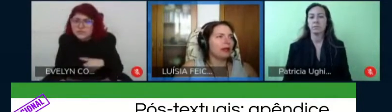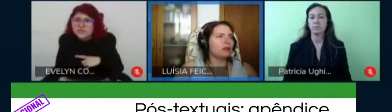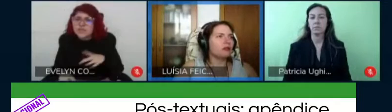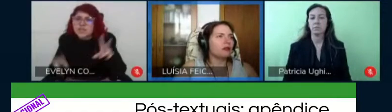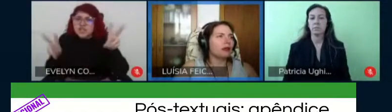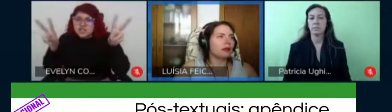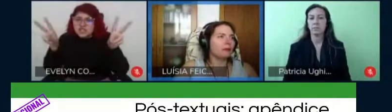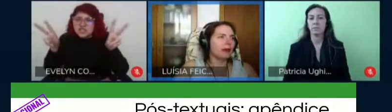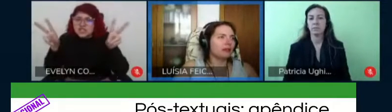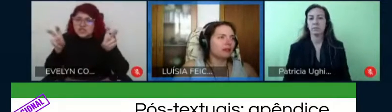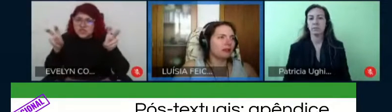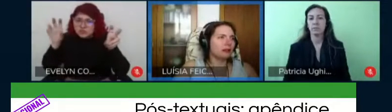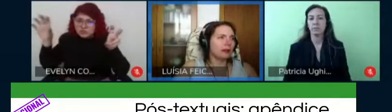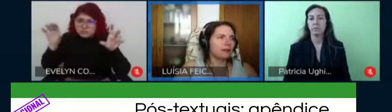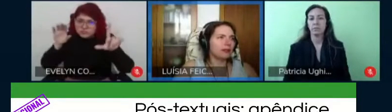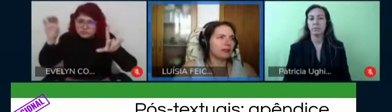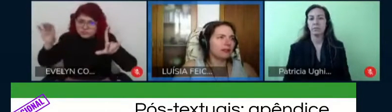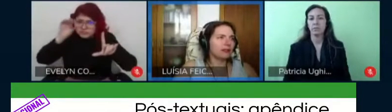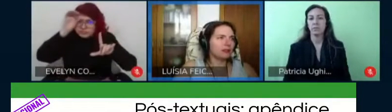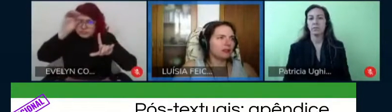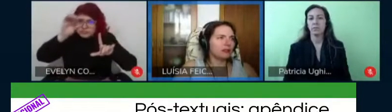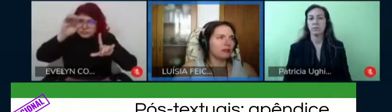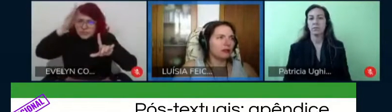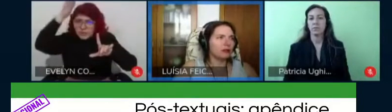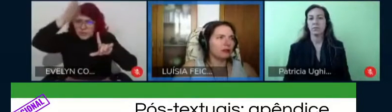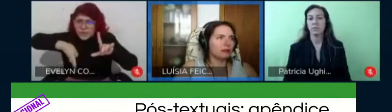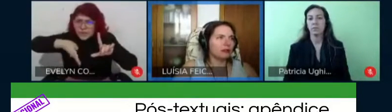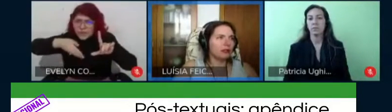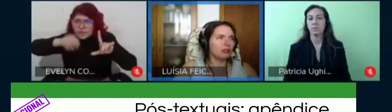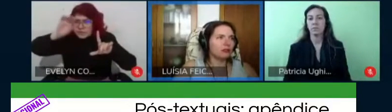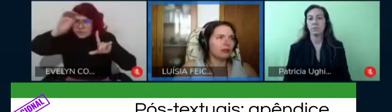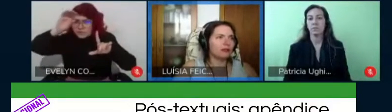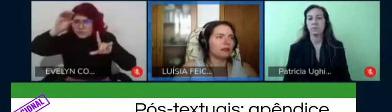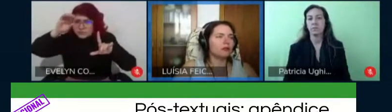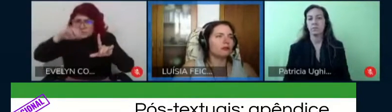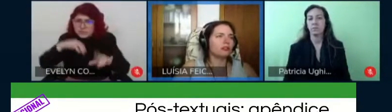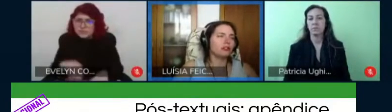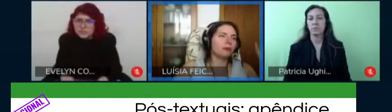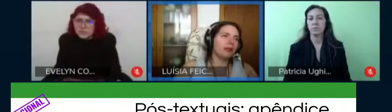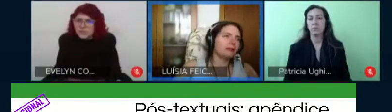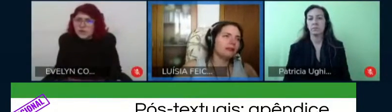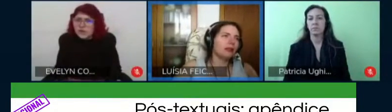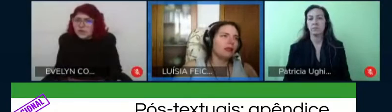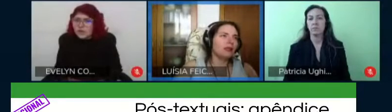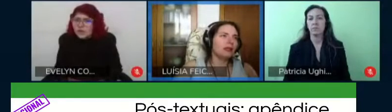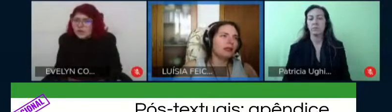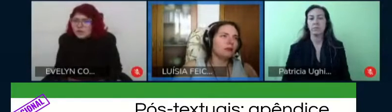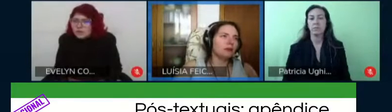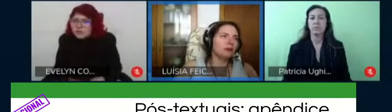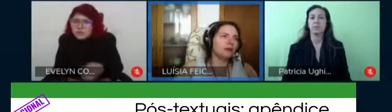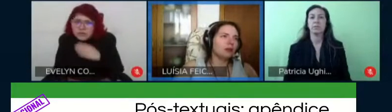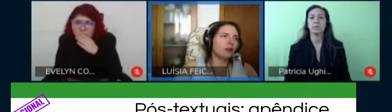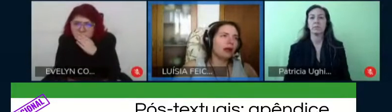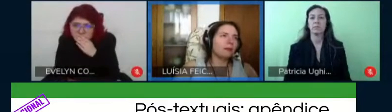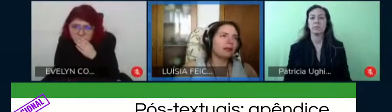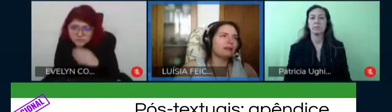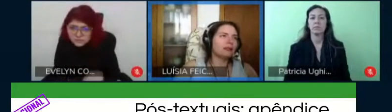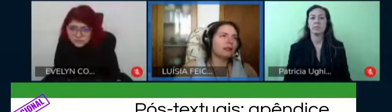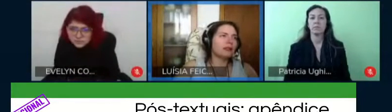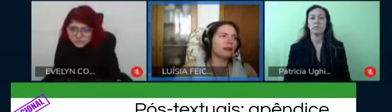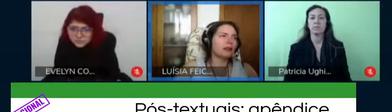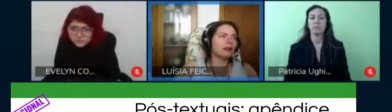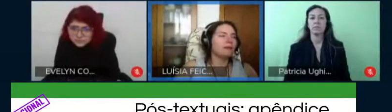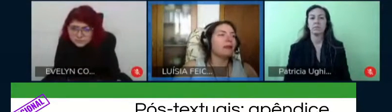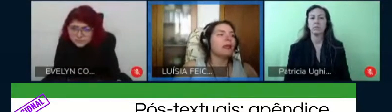não numerado, a palavra designativa da identificação, ou seja, apêndice, e daí depois vem o A,